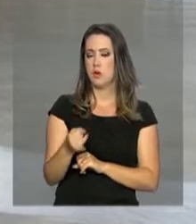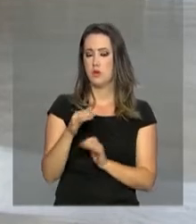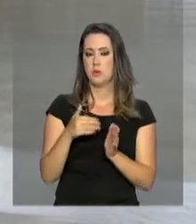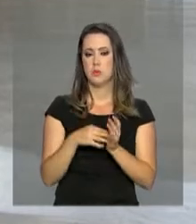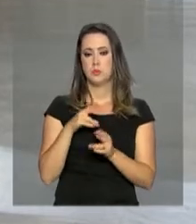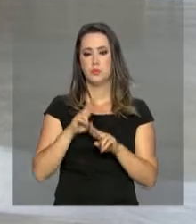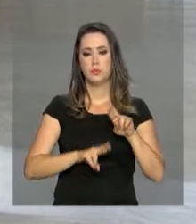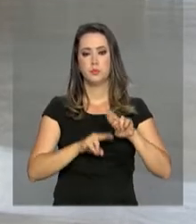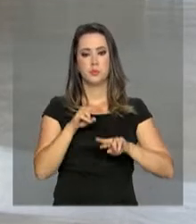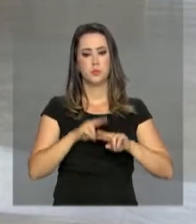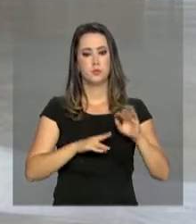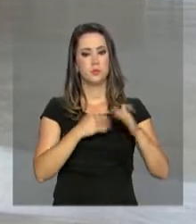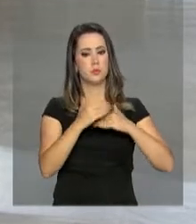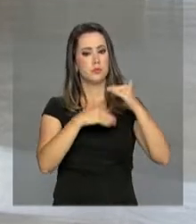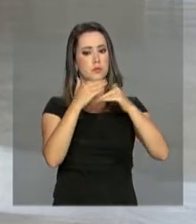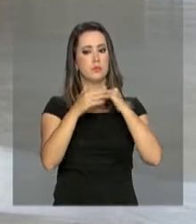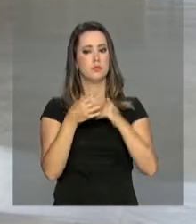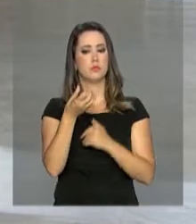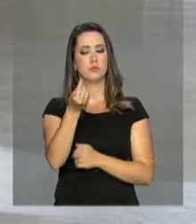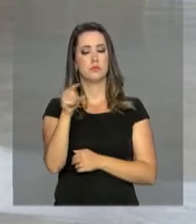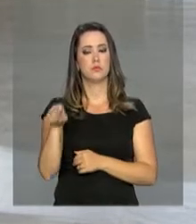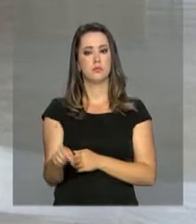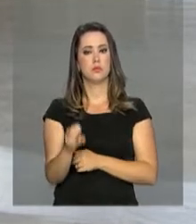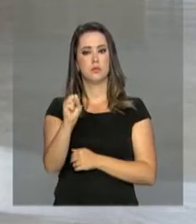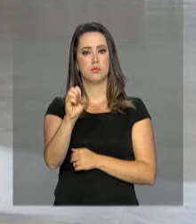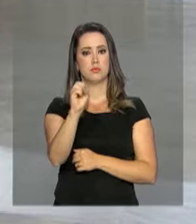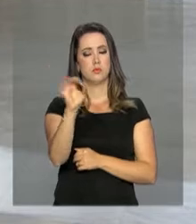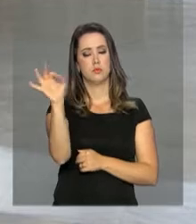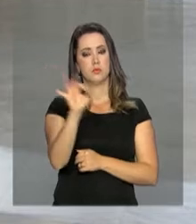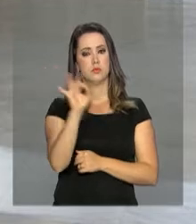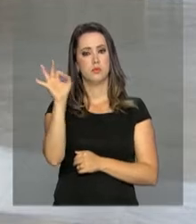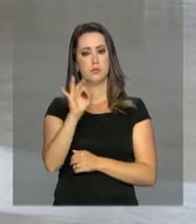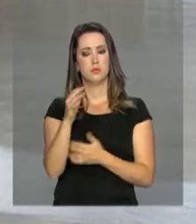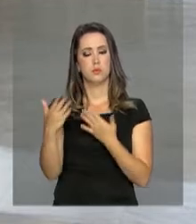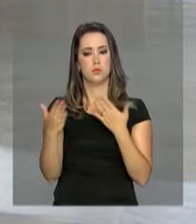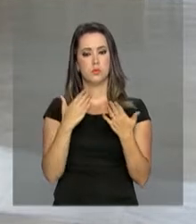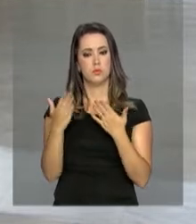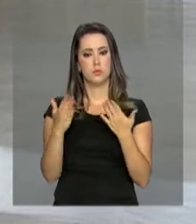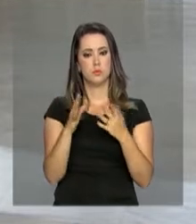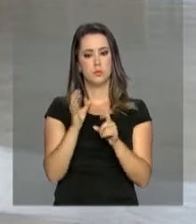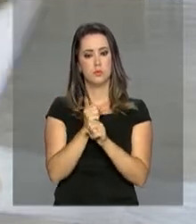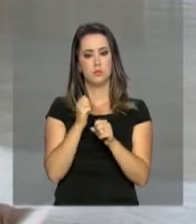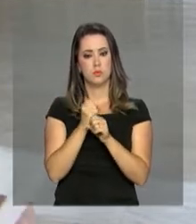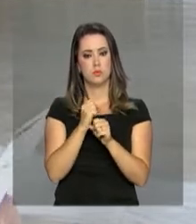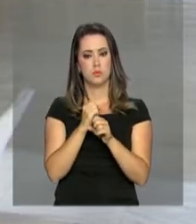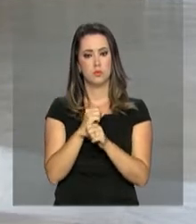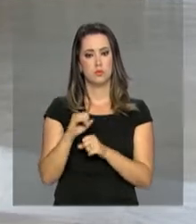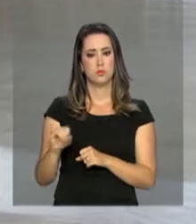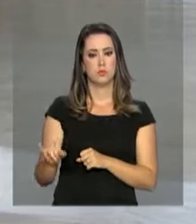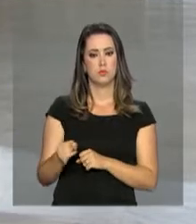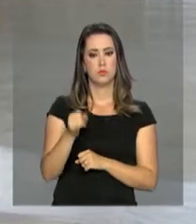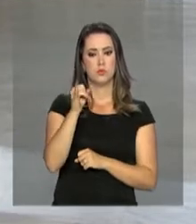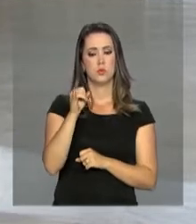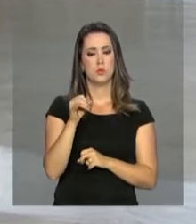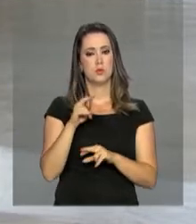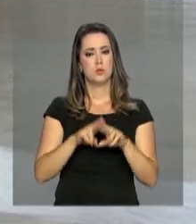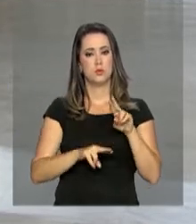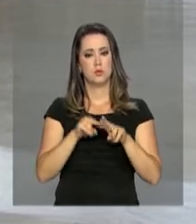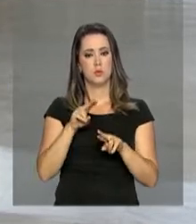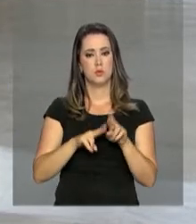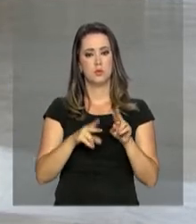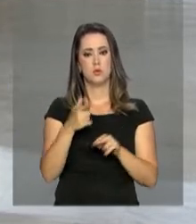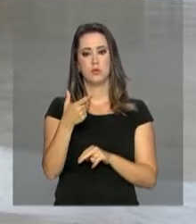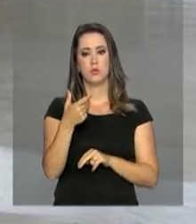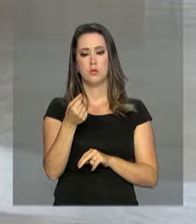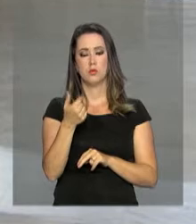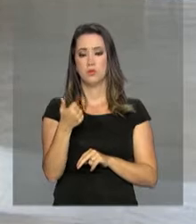junho, houve um crescimento de 6,88% em relação ao acumulado de janeiro a junho de